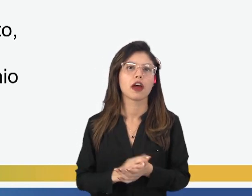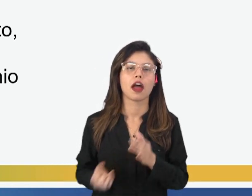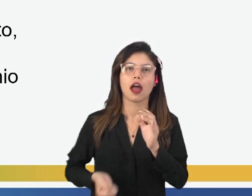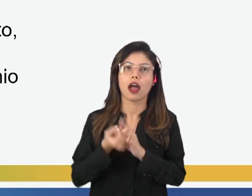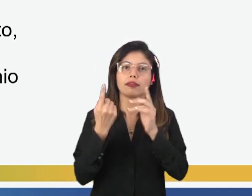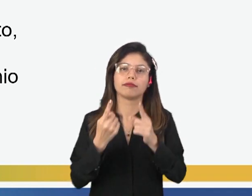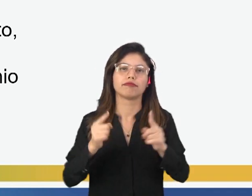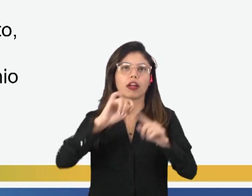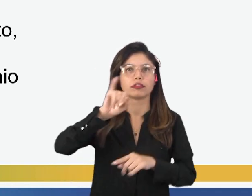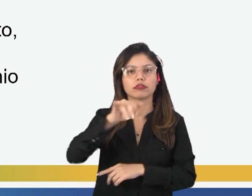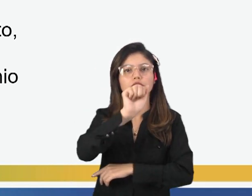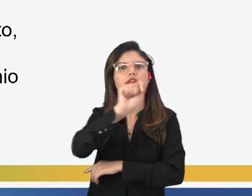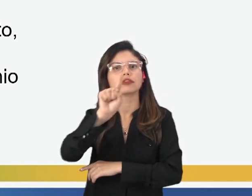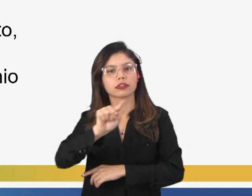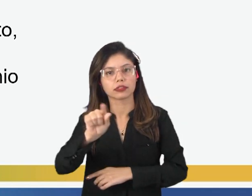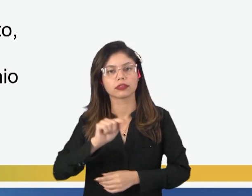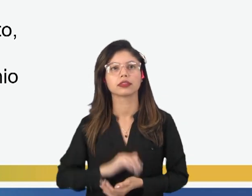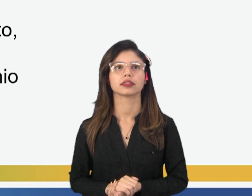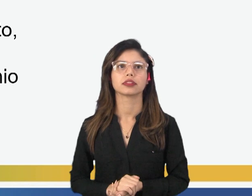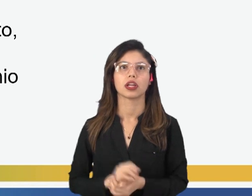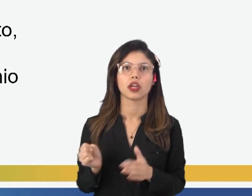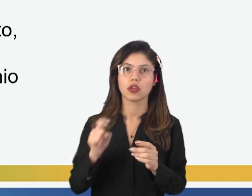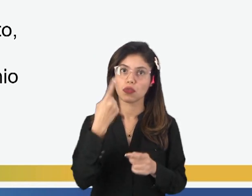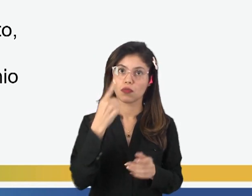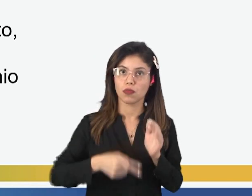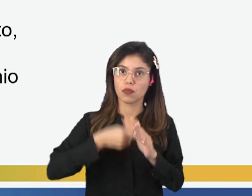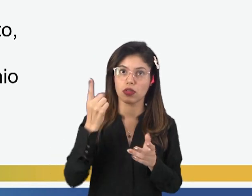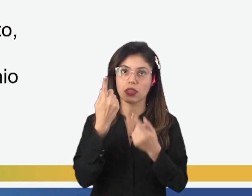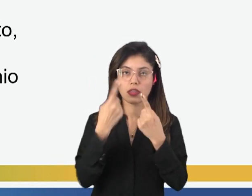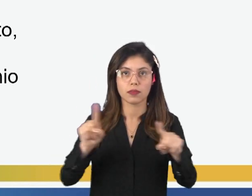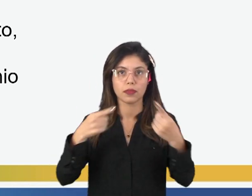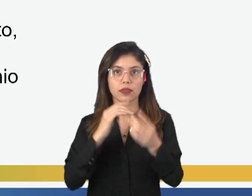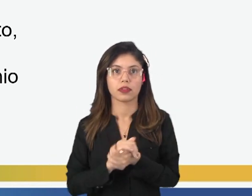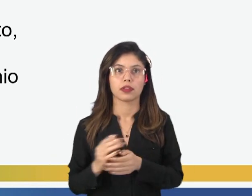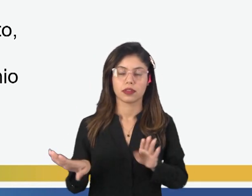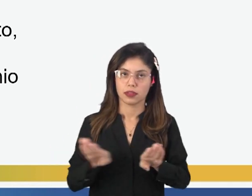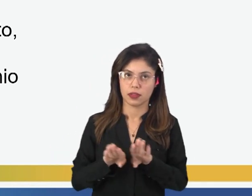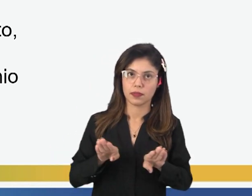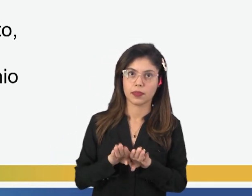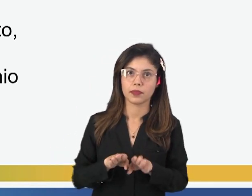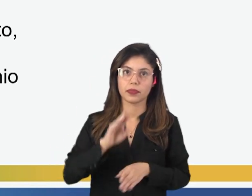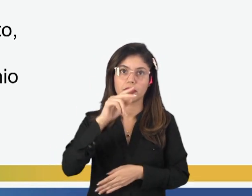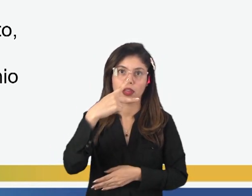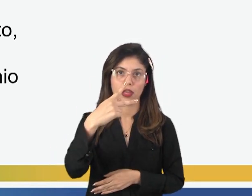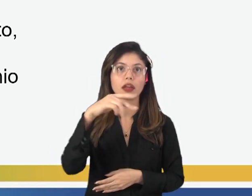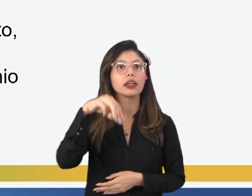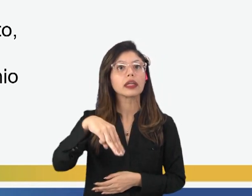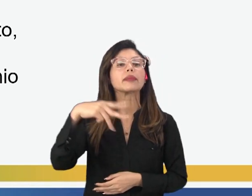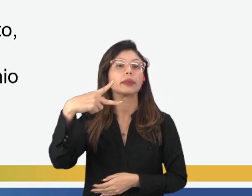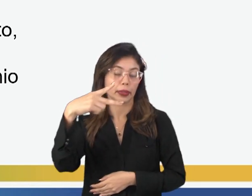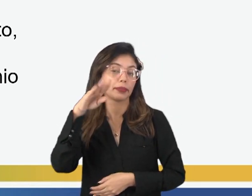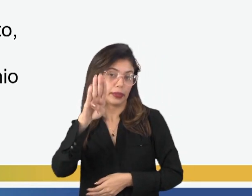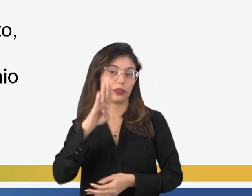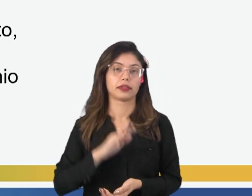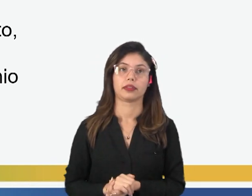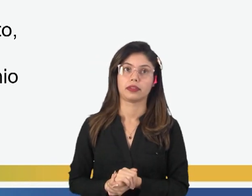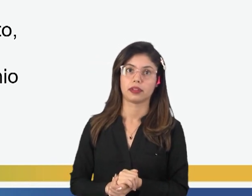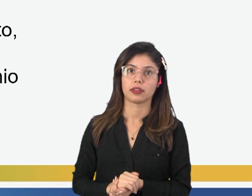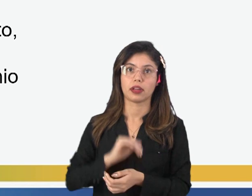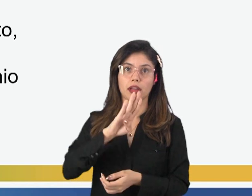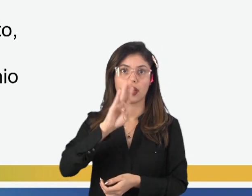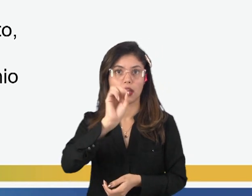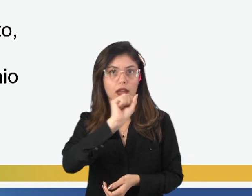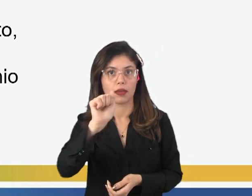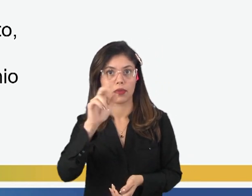invenções melódicas do jazz, e uma das músicas que consagrou, né, a MPB, ou melhor, a bossa